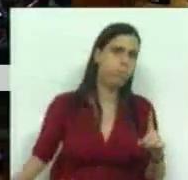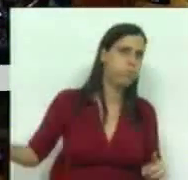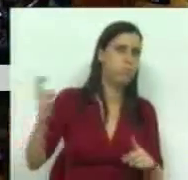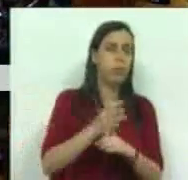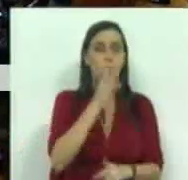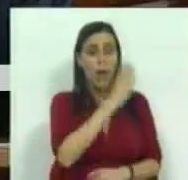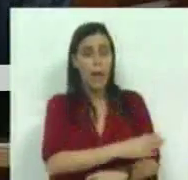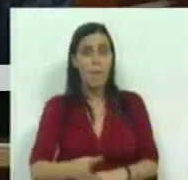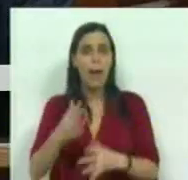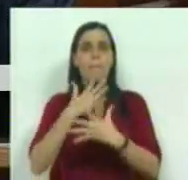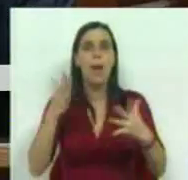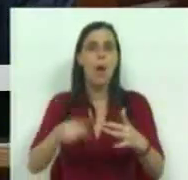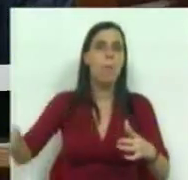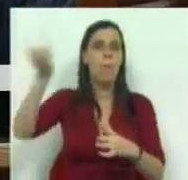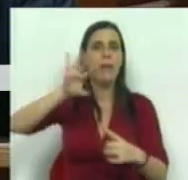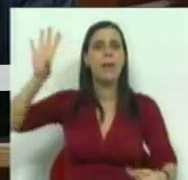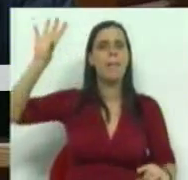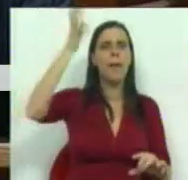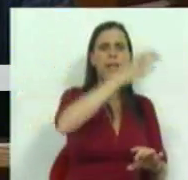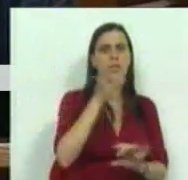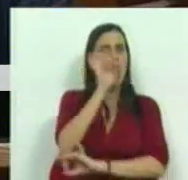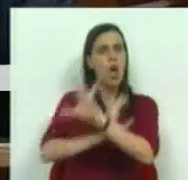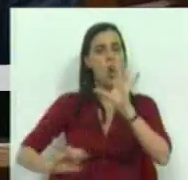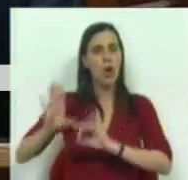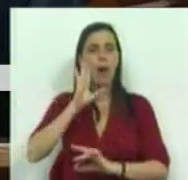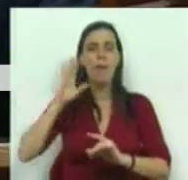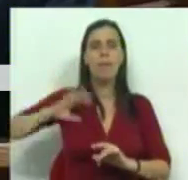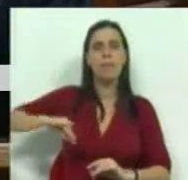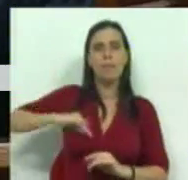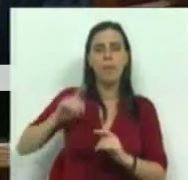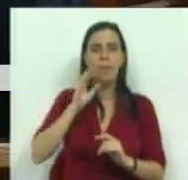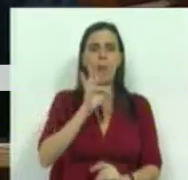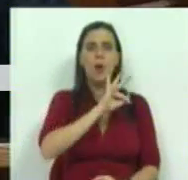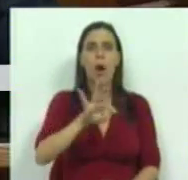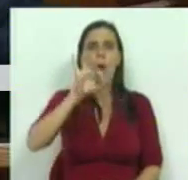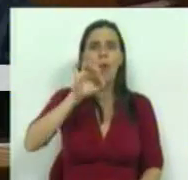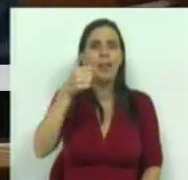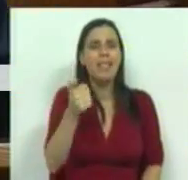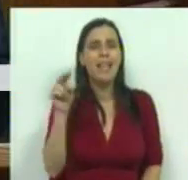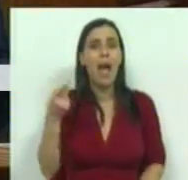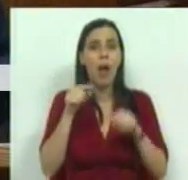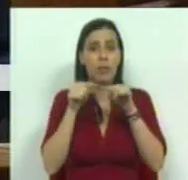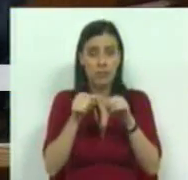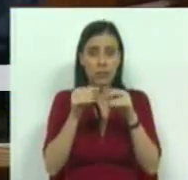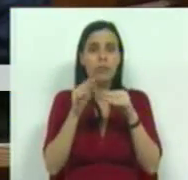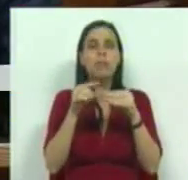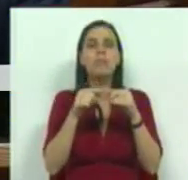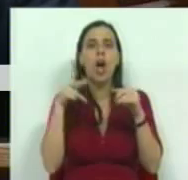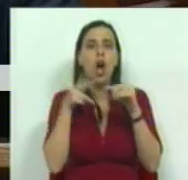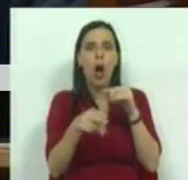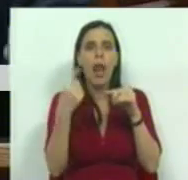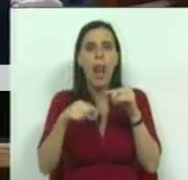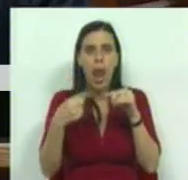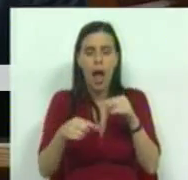dos praticados na maioria dos países europeus e as pensões a partir dos 485 euros sofrem um